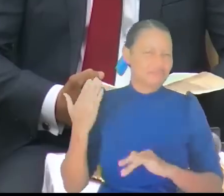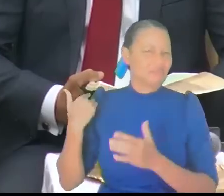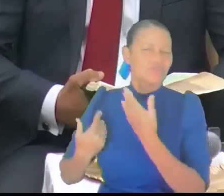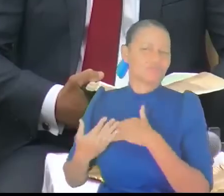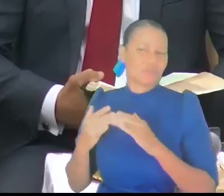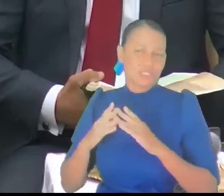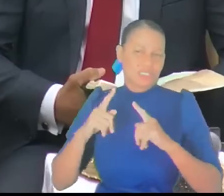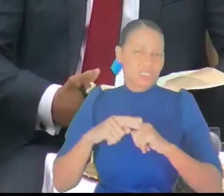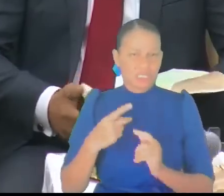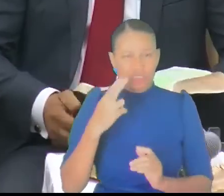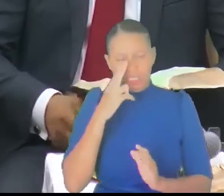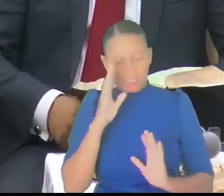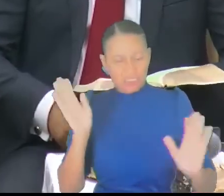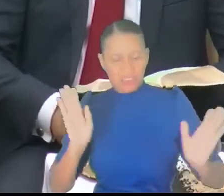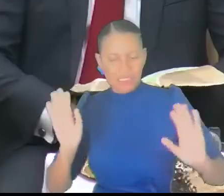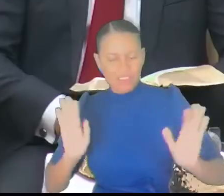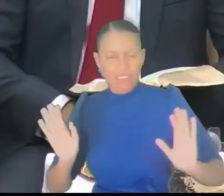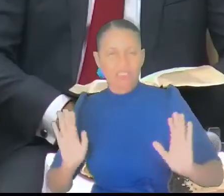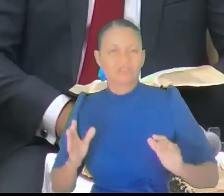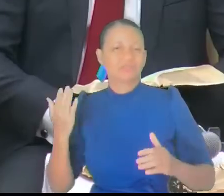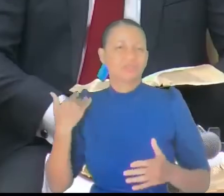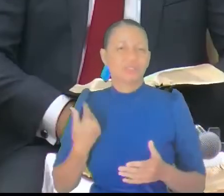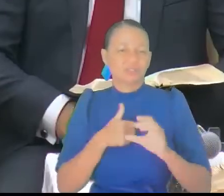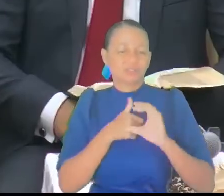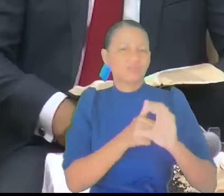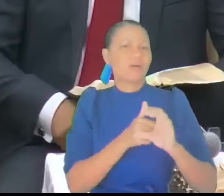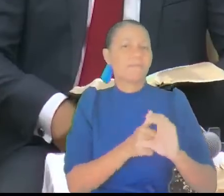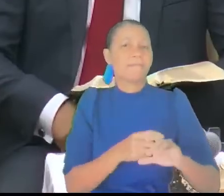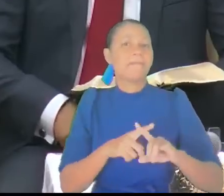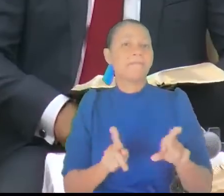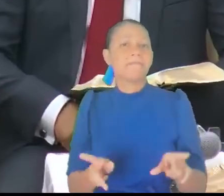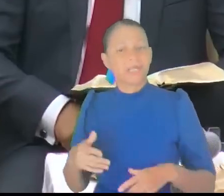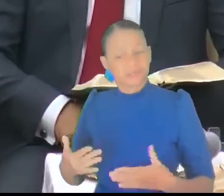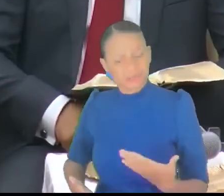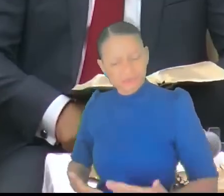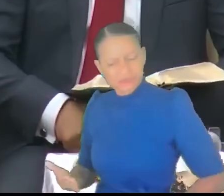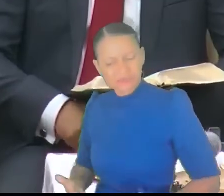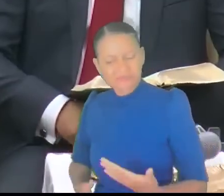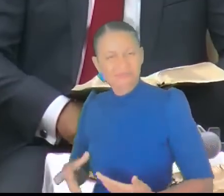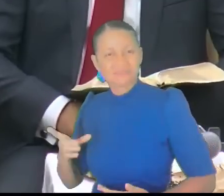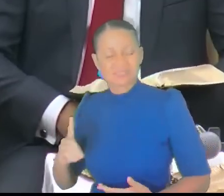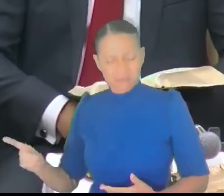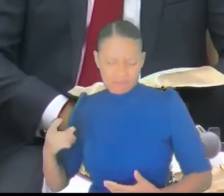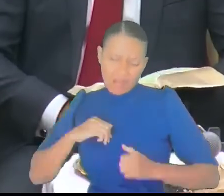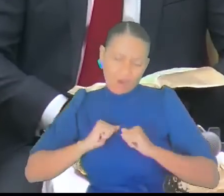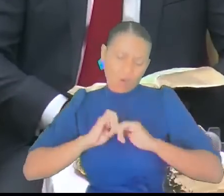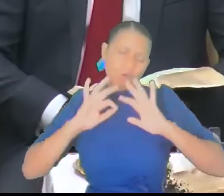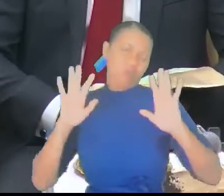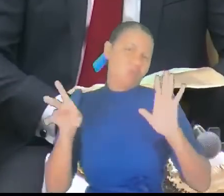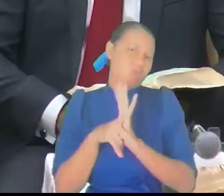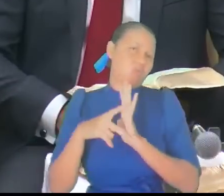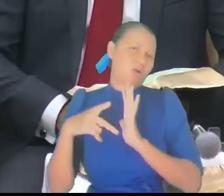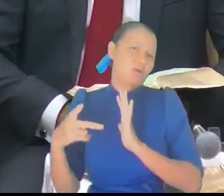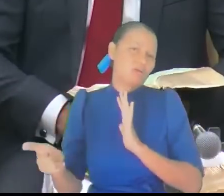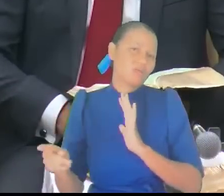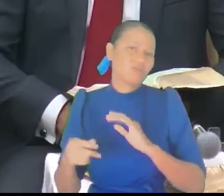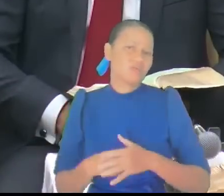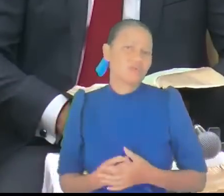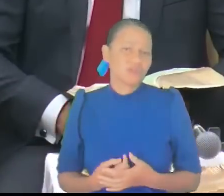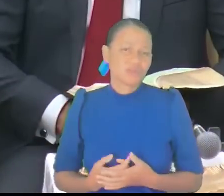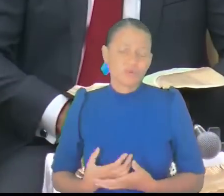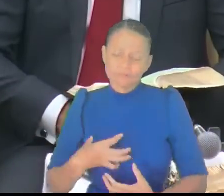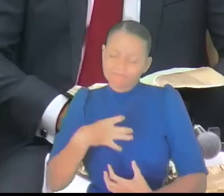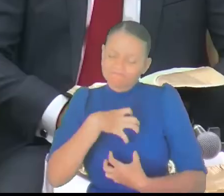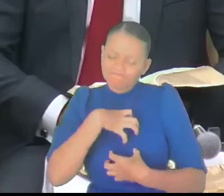tinha a cristandade daquela época. Mas ele serviu a Deus com a luz que ele tinha. E ele era um homem muito